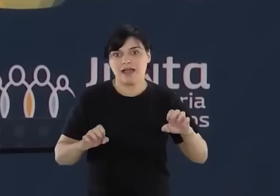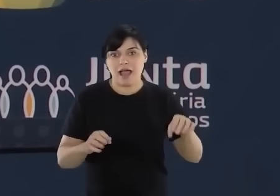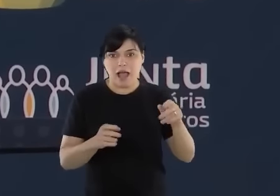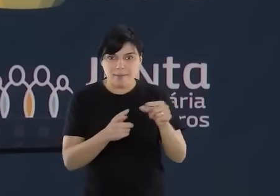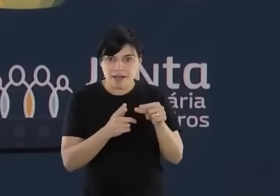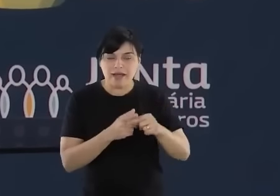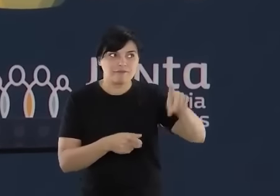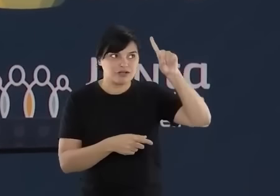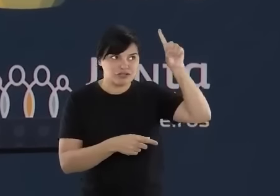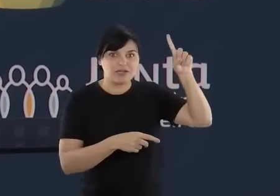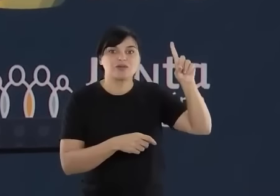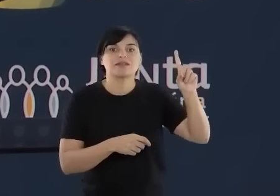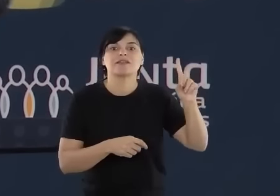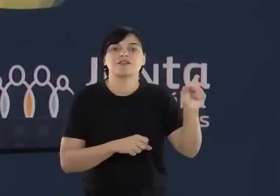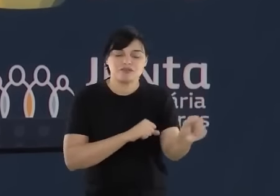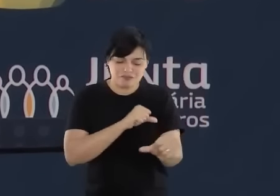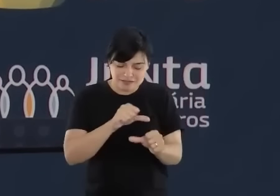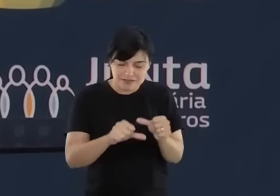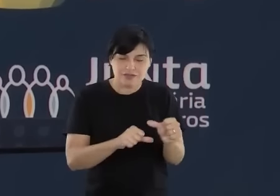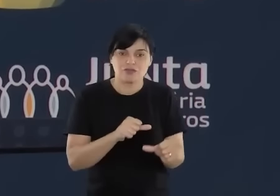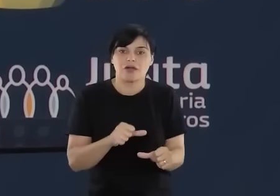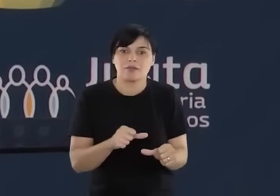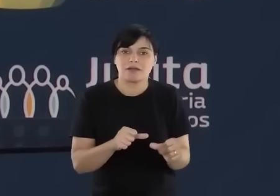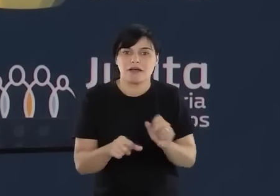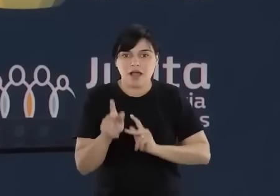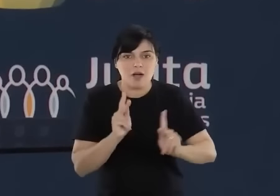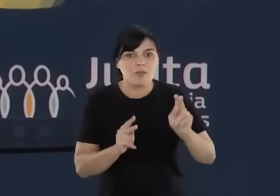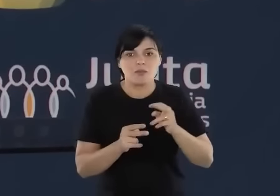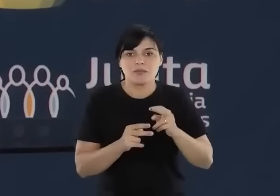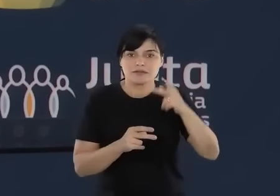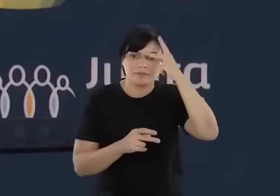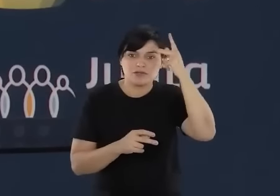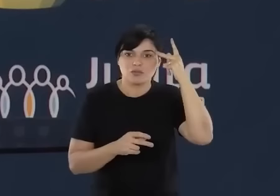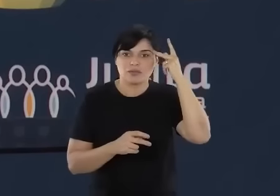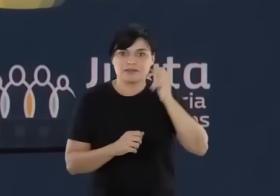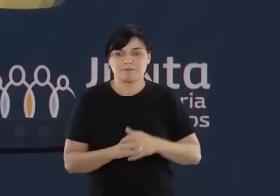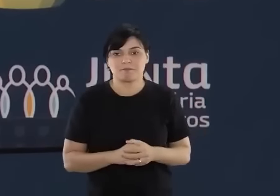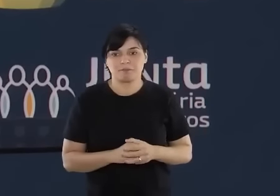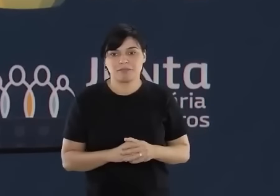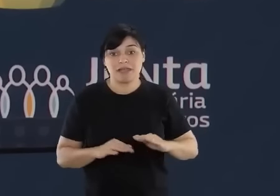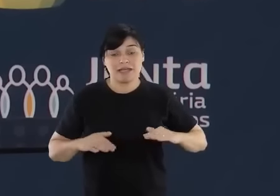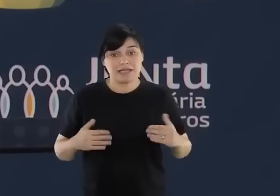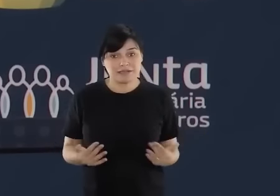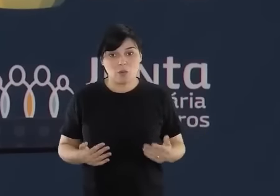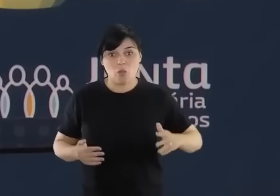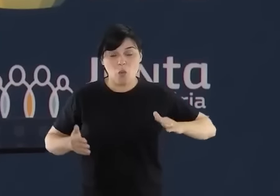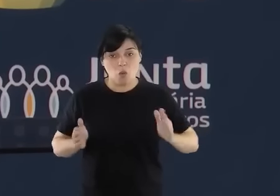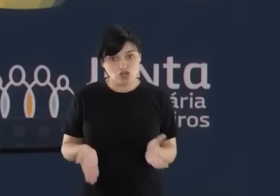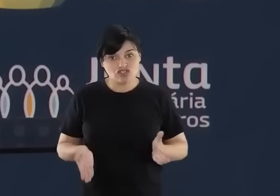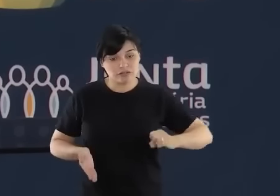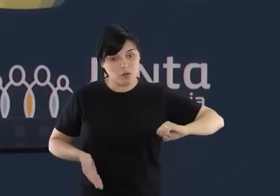diante dos anjos de Deus lá no céu e alegria diante dos homens na terra esta oportunidade é sua e essa decisão